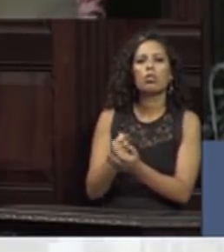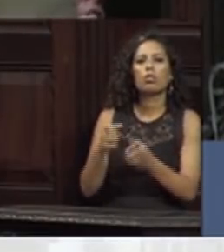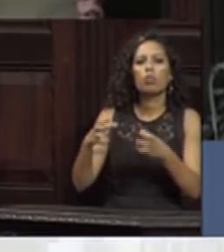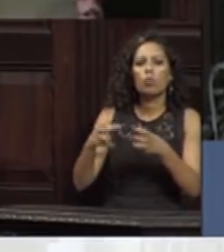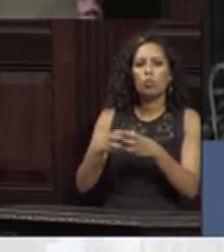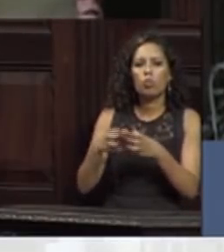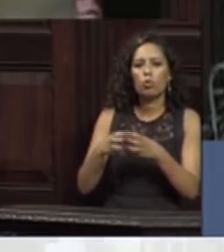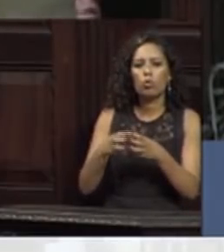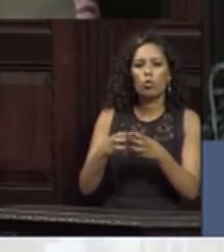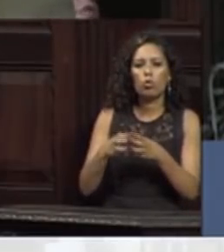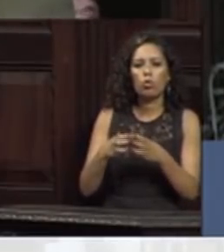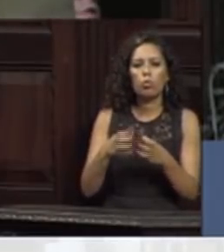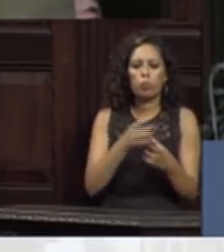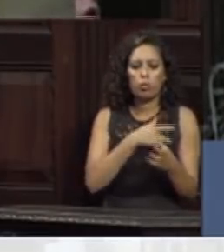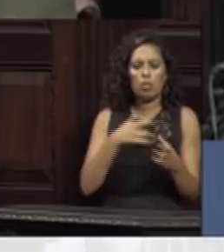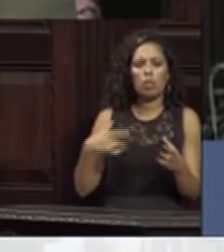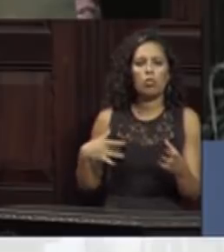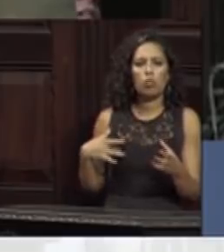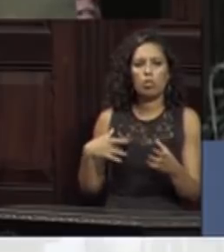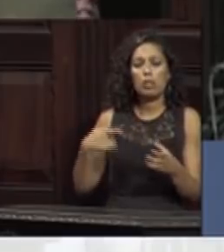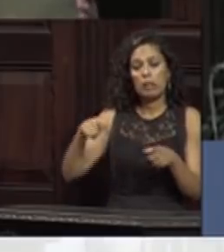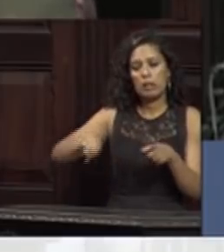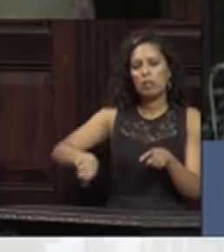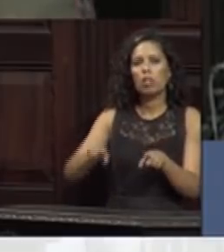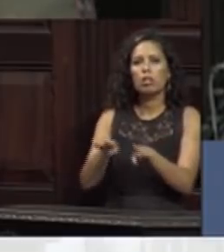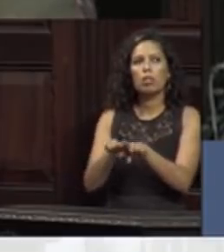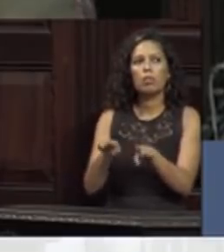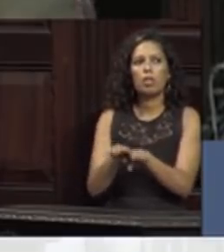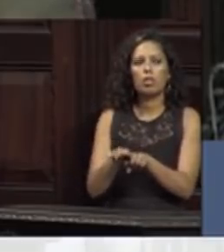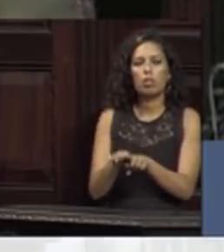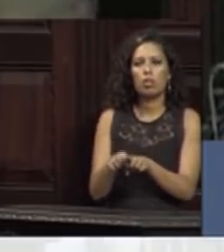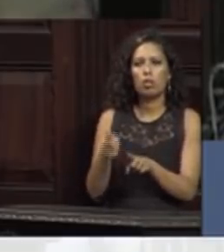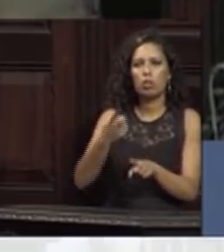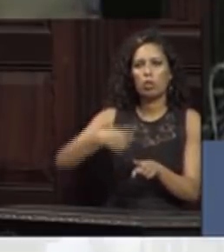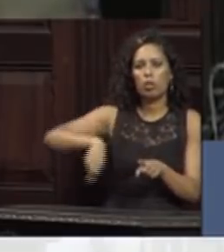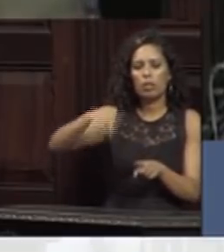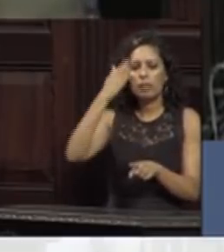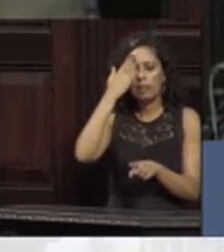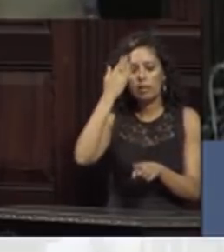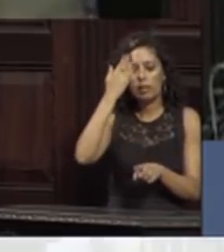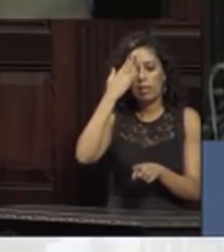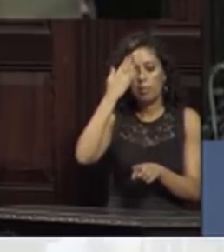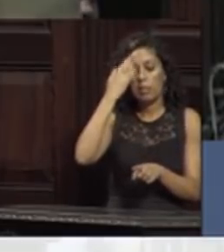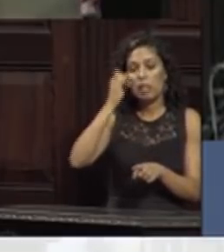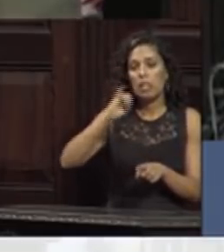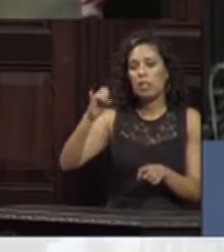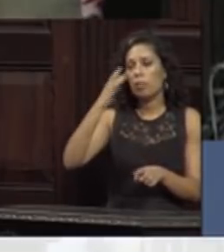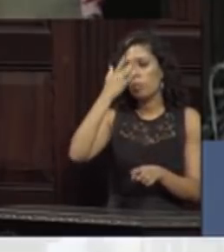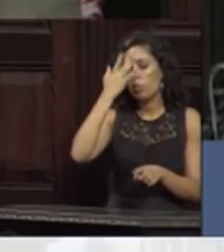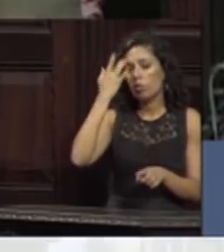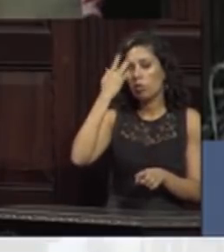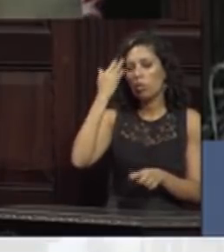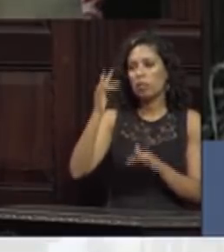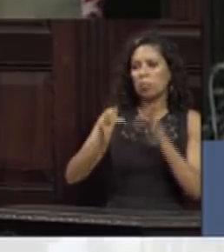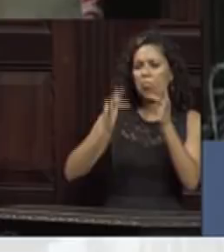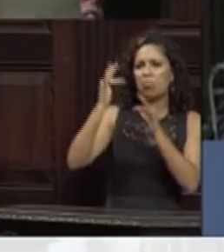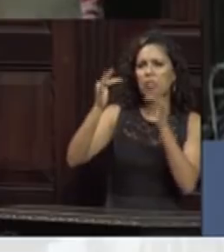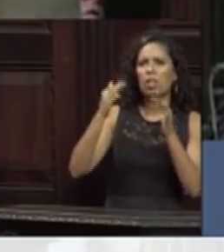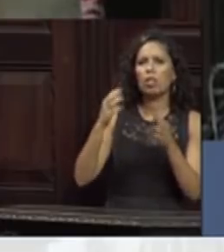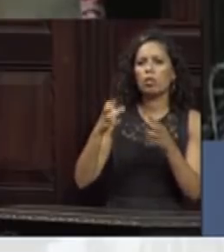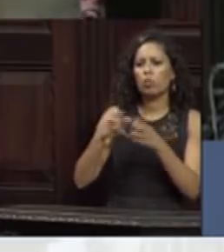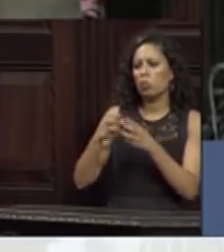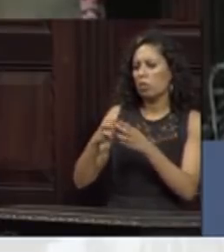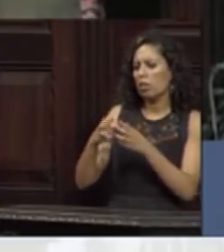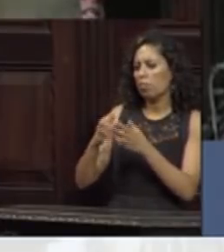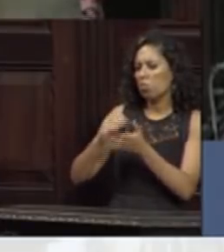Regime Fiscal. Mais ainda, nós sabemos que se dependesse muito dos técnicos da Fazenda, nós